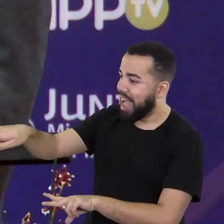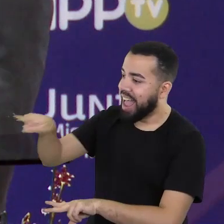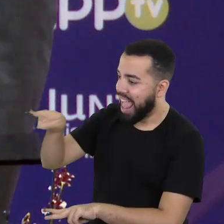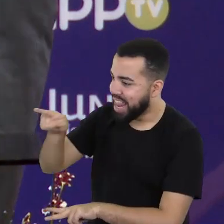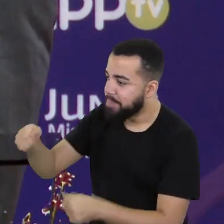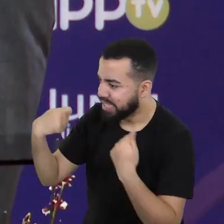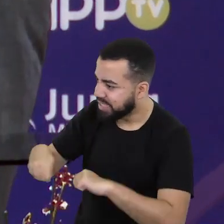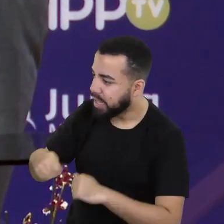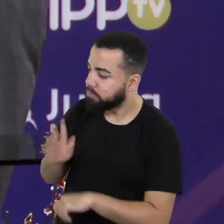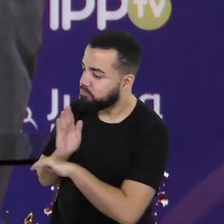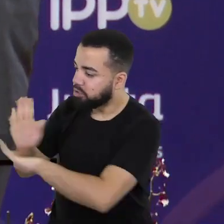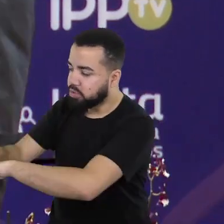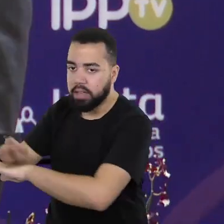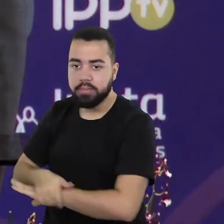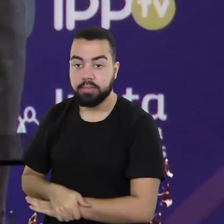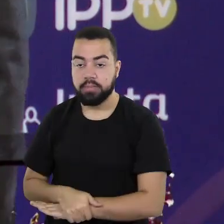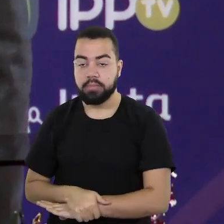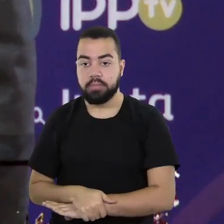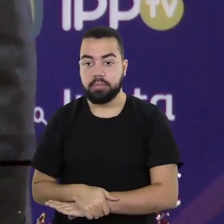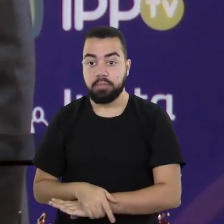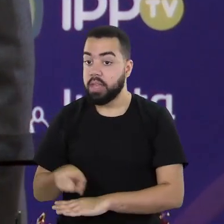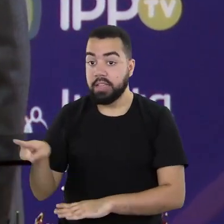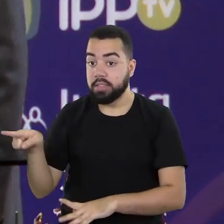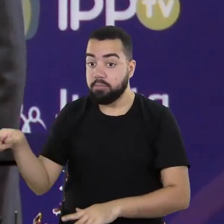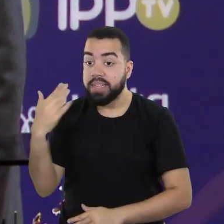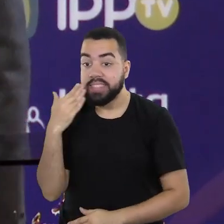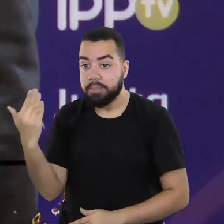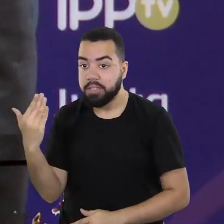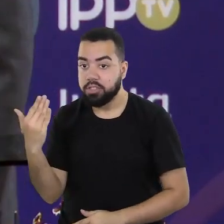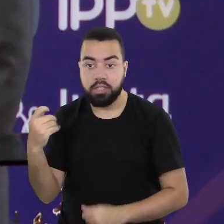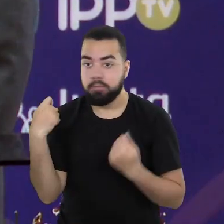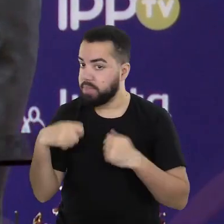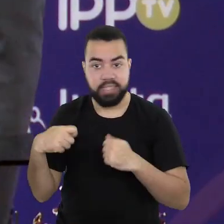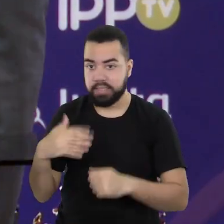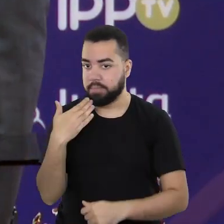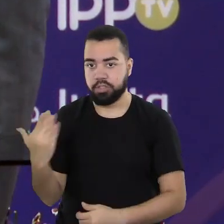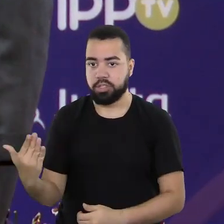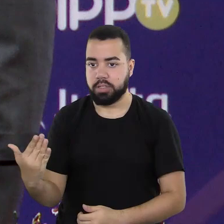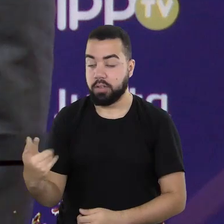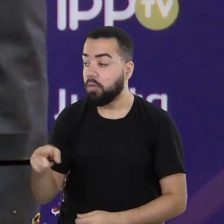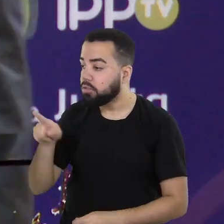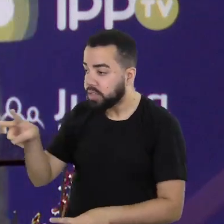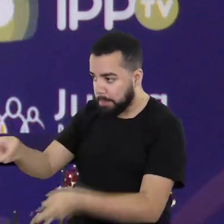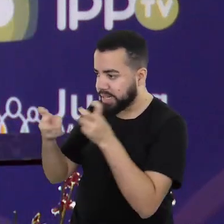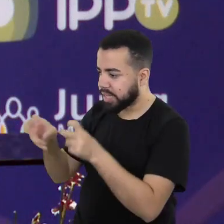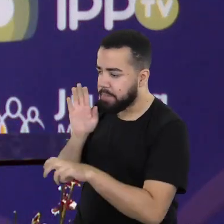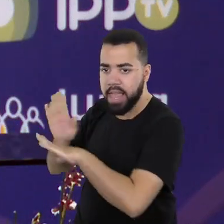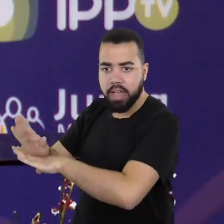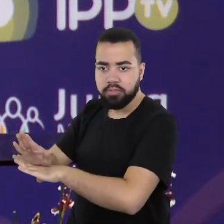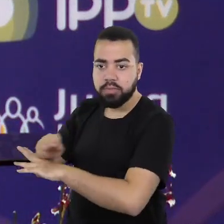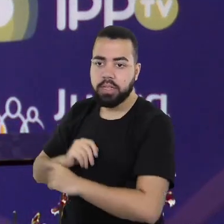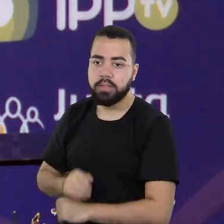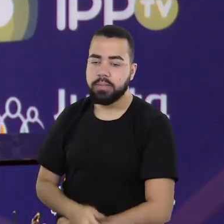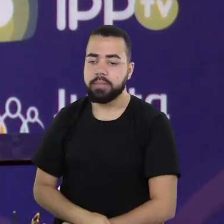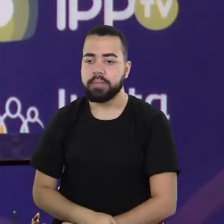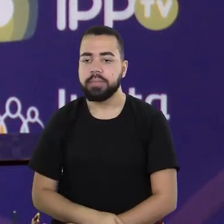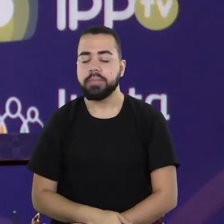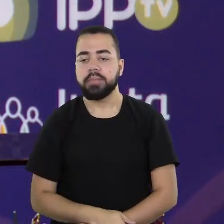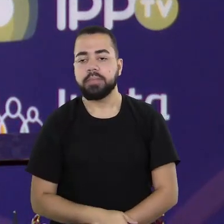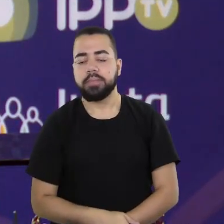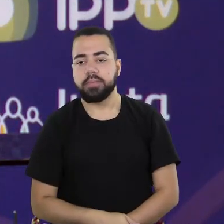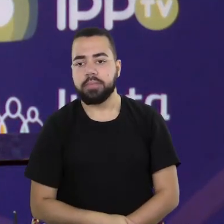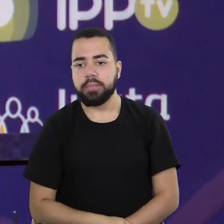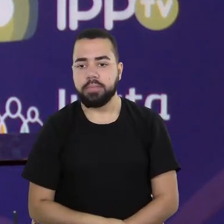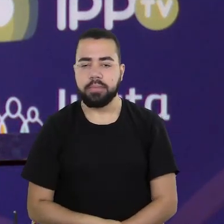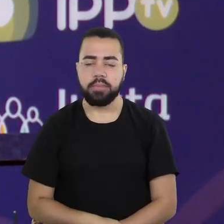Há necessitados que estão estampados aos nossos olhos, mas há pessoas necessitadas que estão ocultas aos